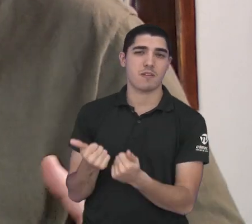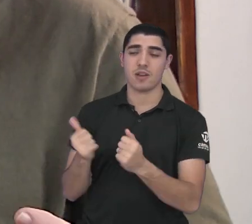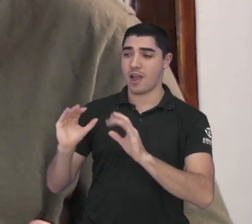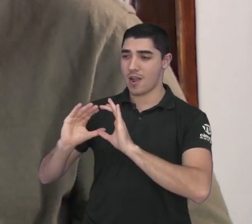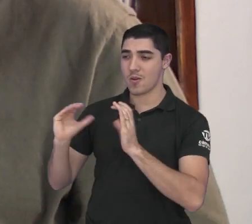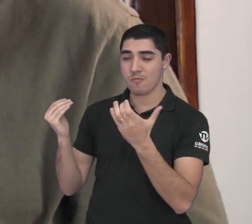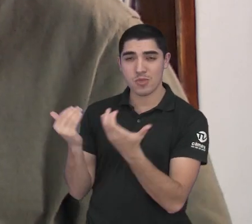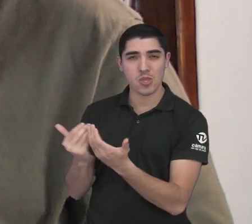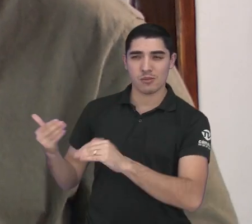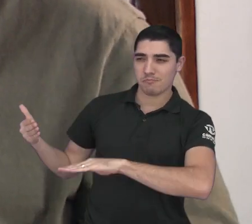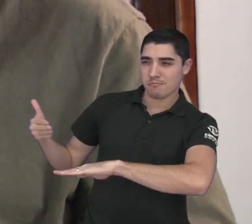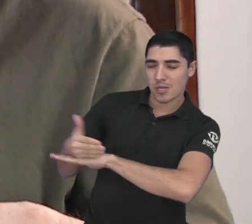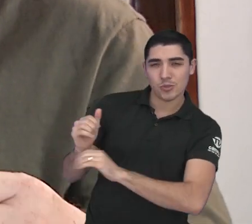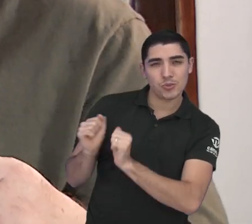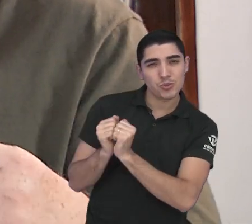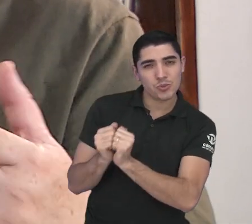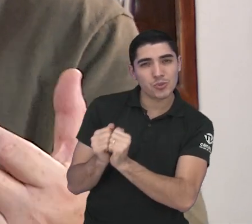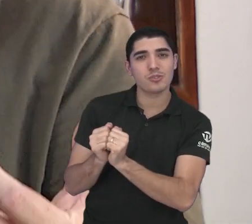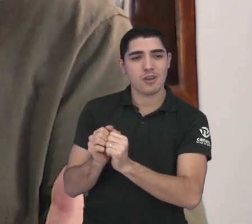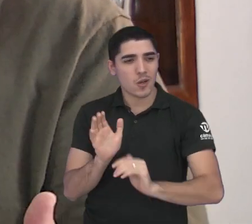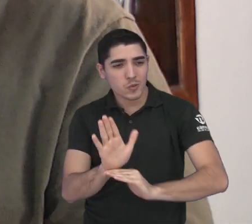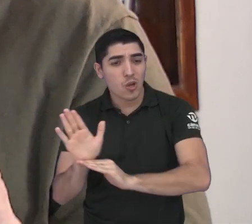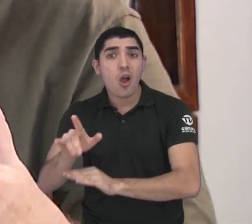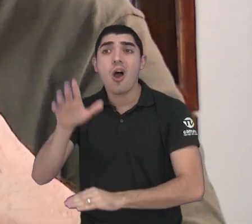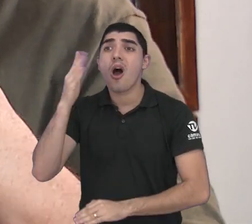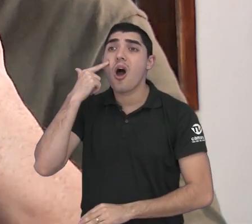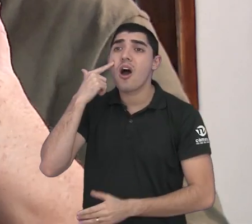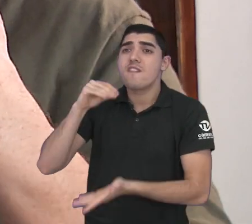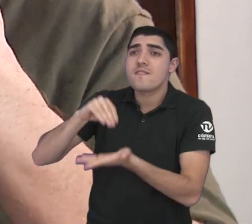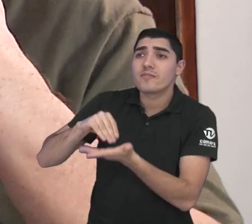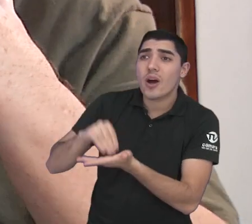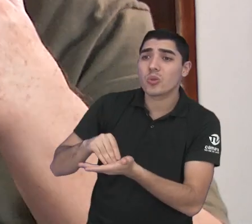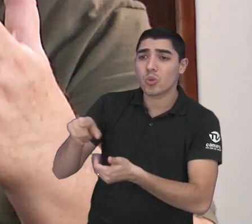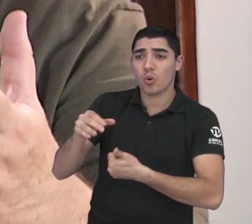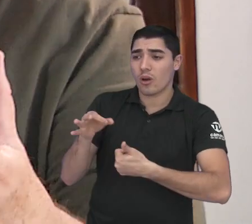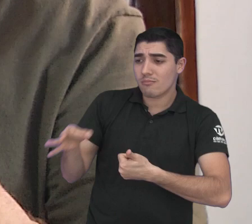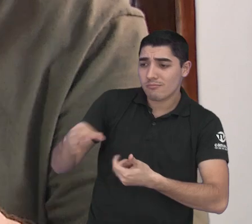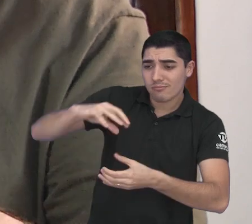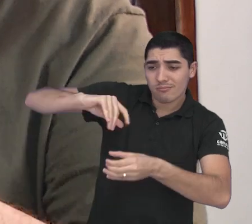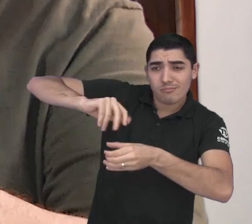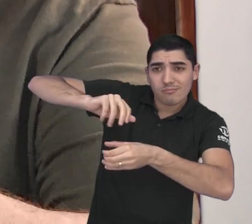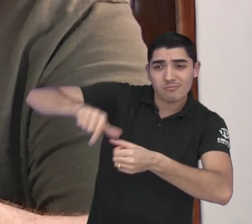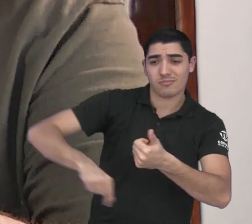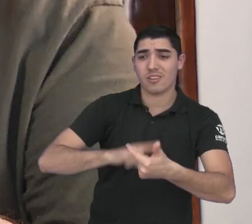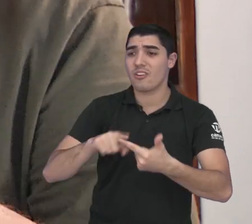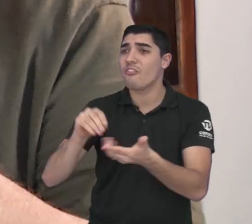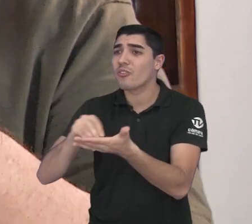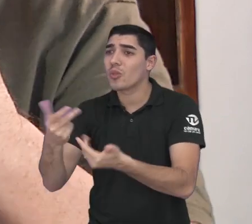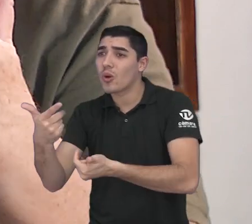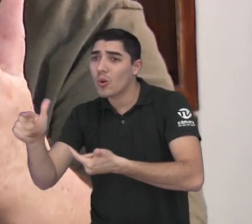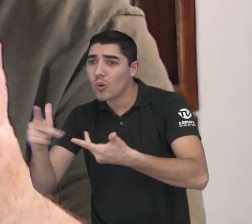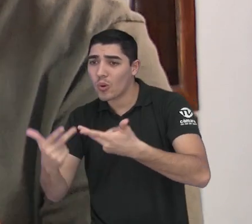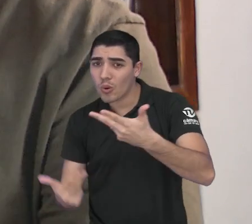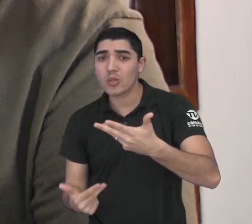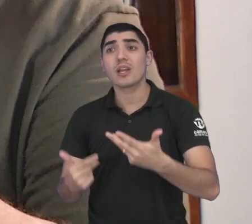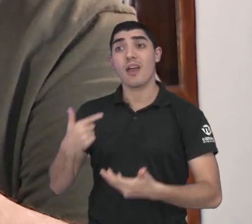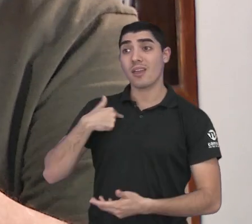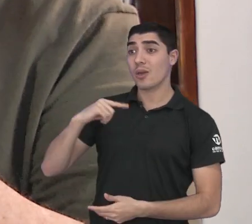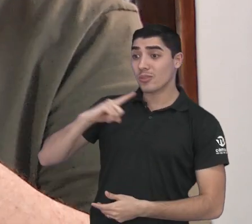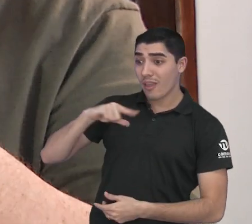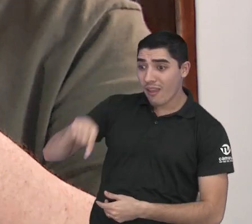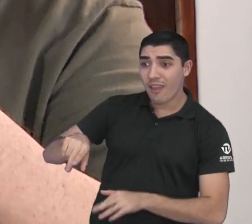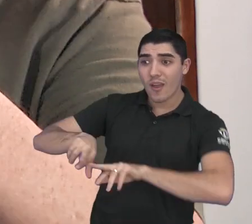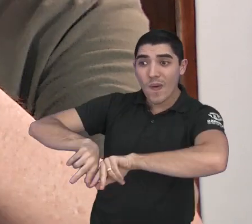a comunidade junta, a comunidade se ajudando. Olha, faltou aqui tampinha, faltou isso, faltou aquilo. Eu